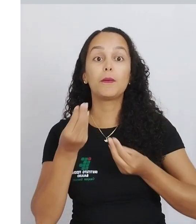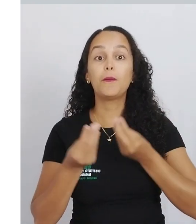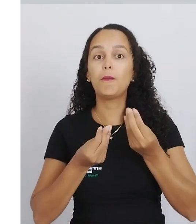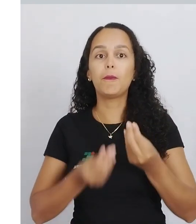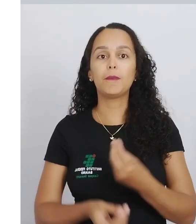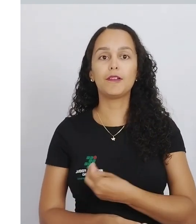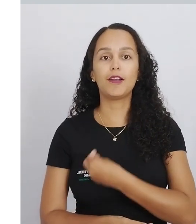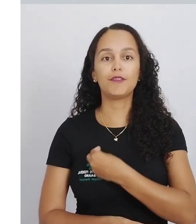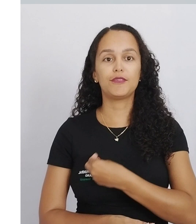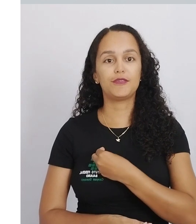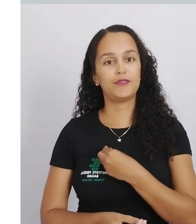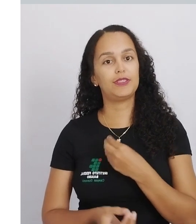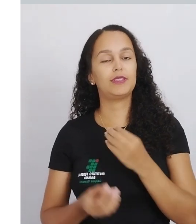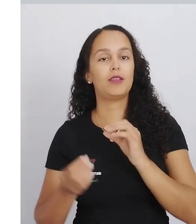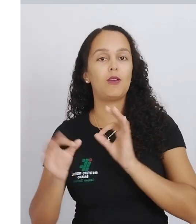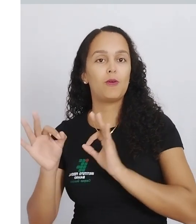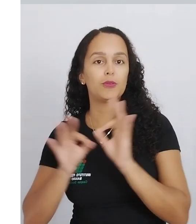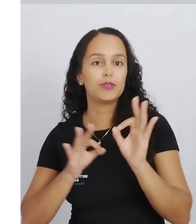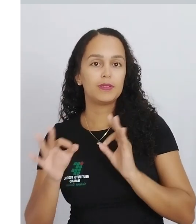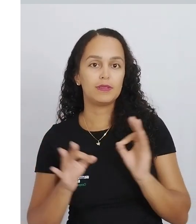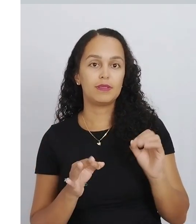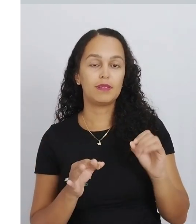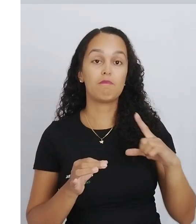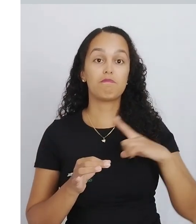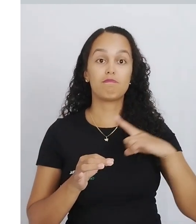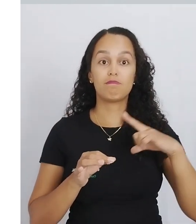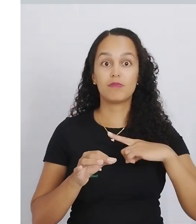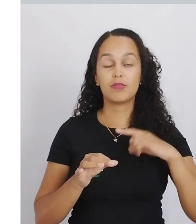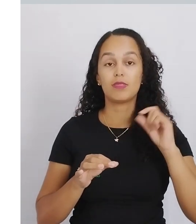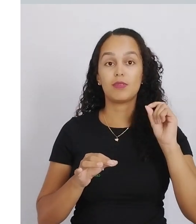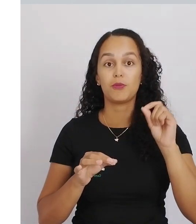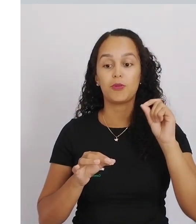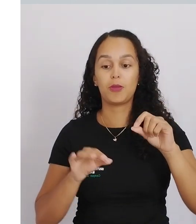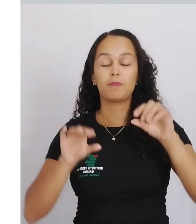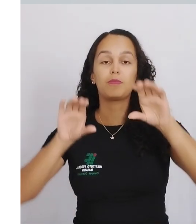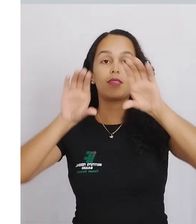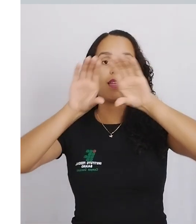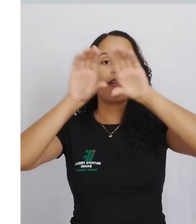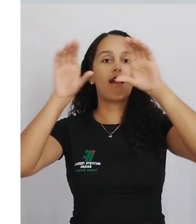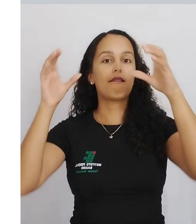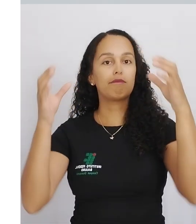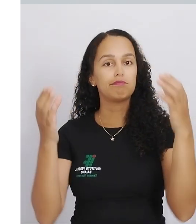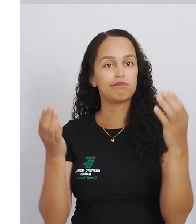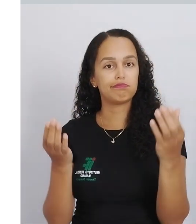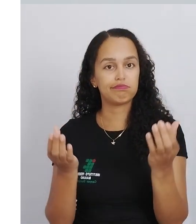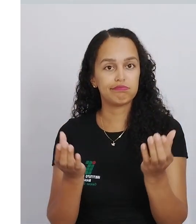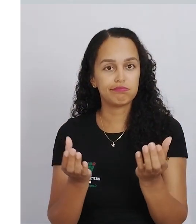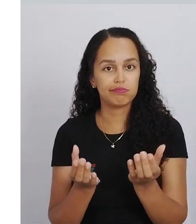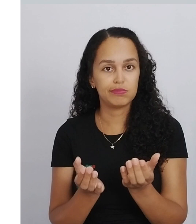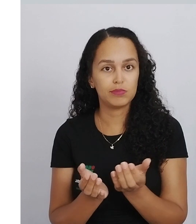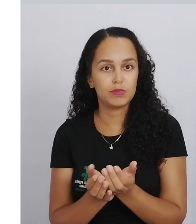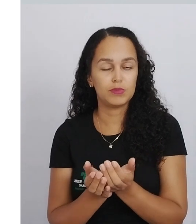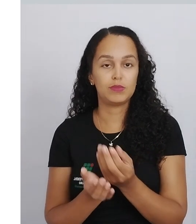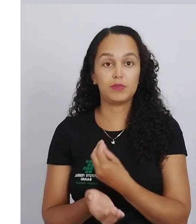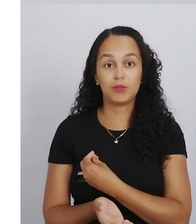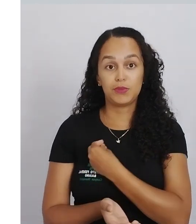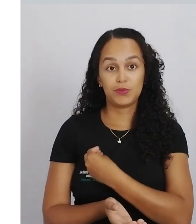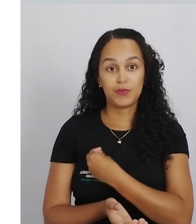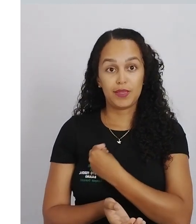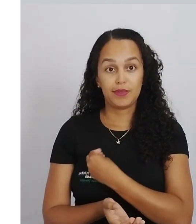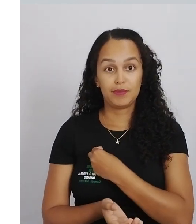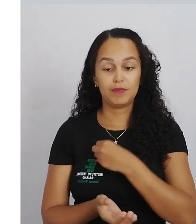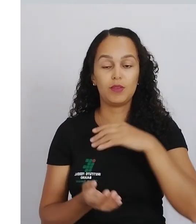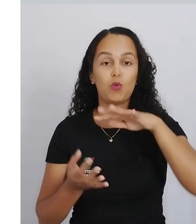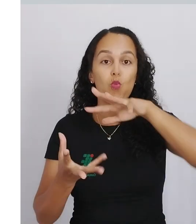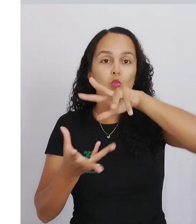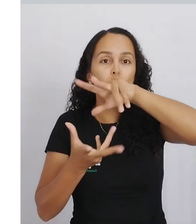vida. Nós temos a biosfera, que vai incluir todas as regiões da Terra, né, que ou seja, essa esfera de vida, o planeta como